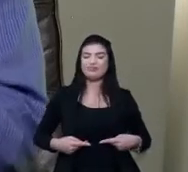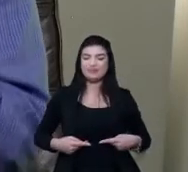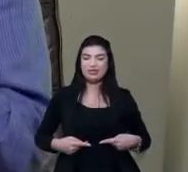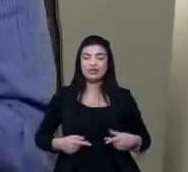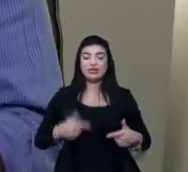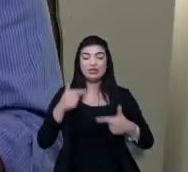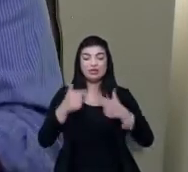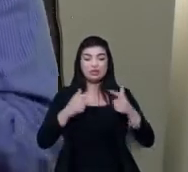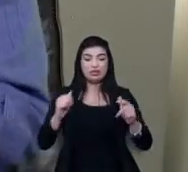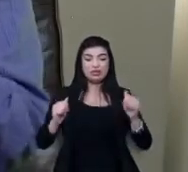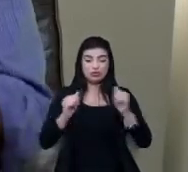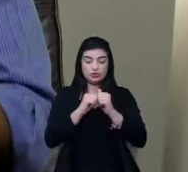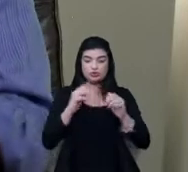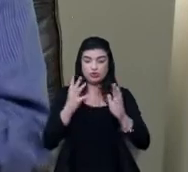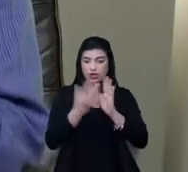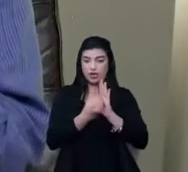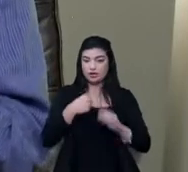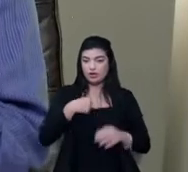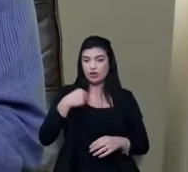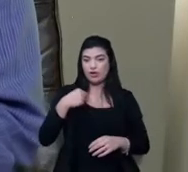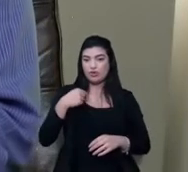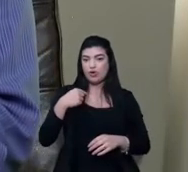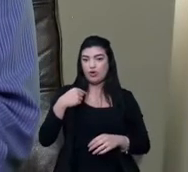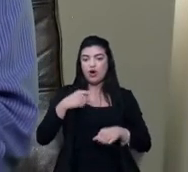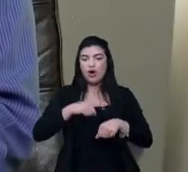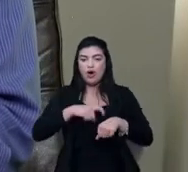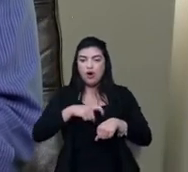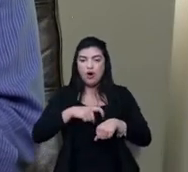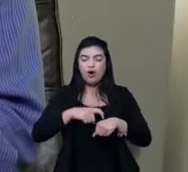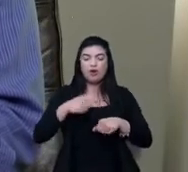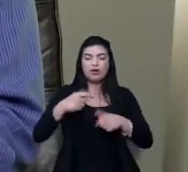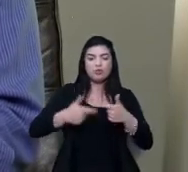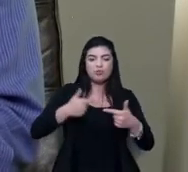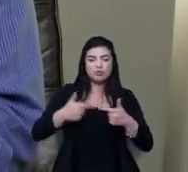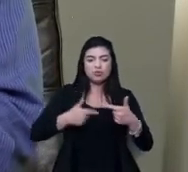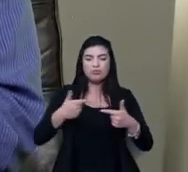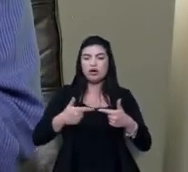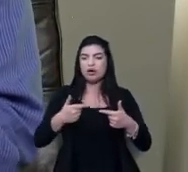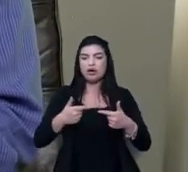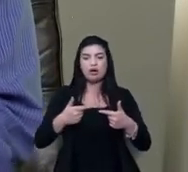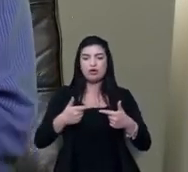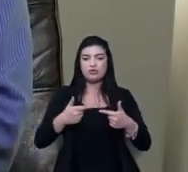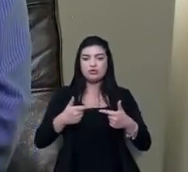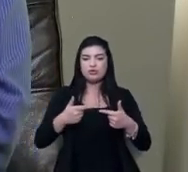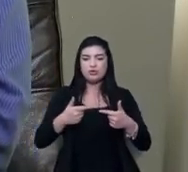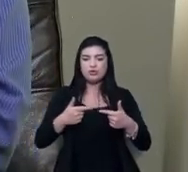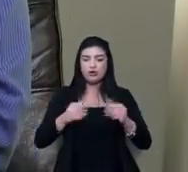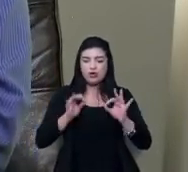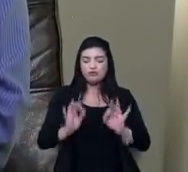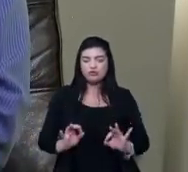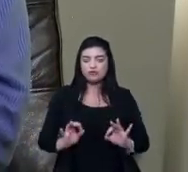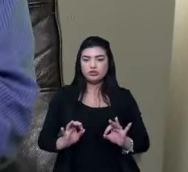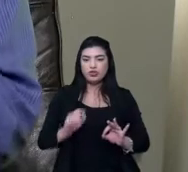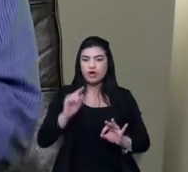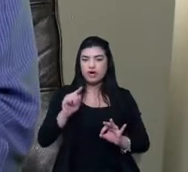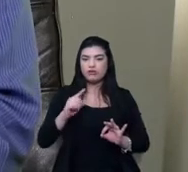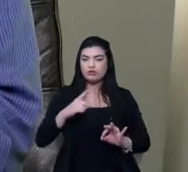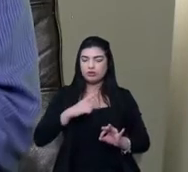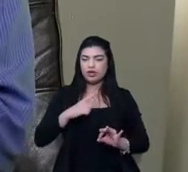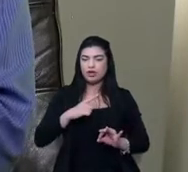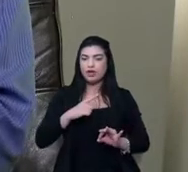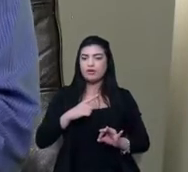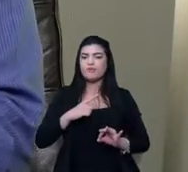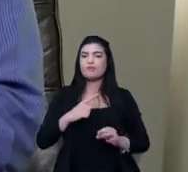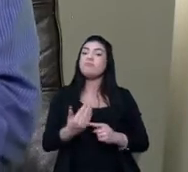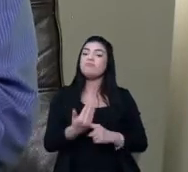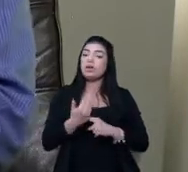arte nos meus horários, que não estou lá, sei lá, no meu serviço oficial, aquilo me ajuda como